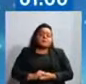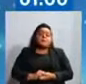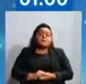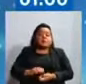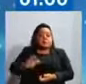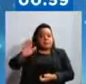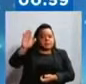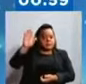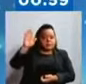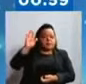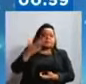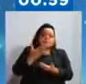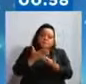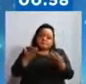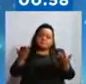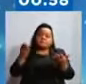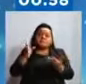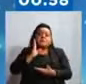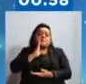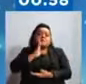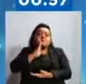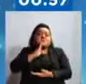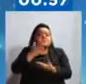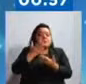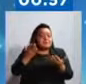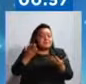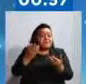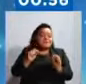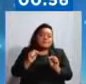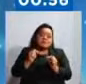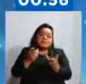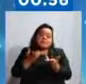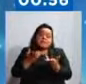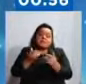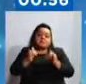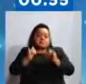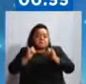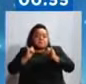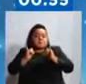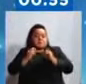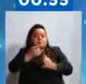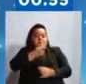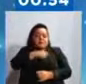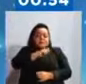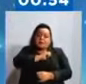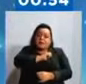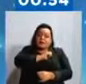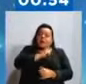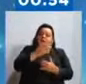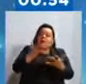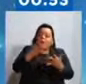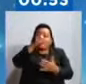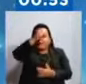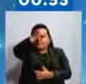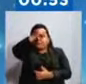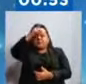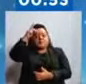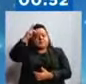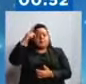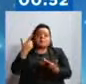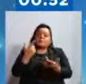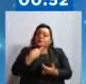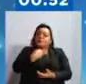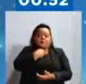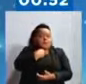apesar de ser muito bacana a sua intenção, isso é renúncia fiscal. Isso a prefeitura não pode fazer. Nós temos que ter responsabilidade com a coisa pública.